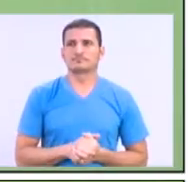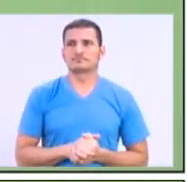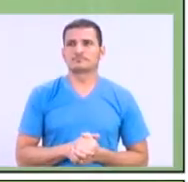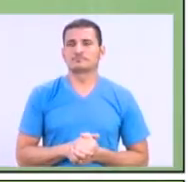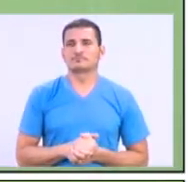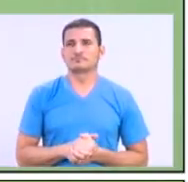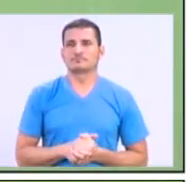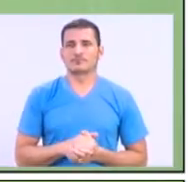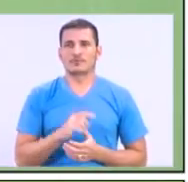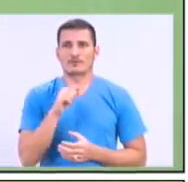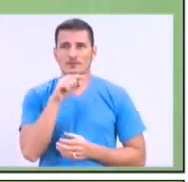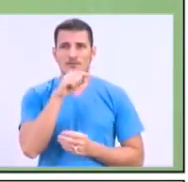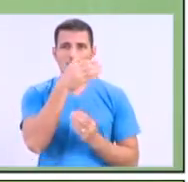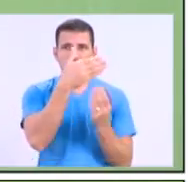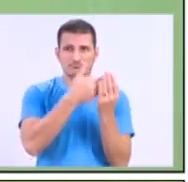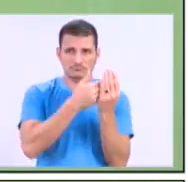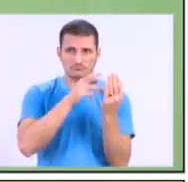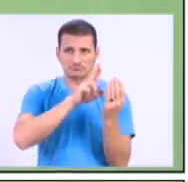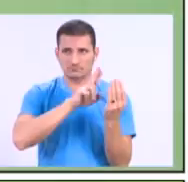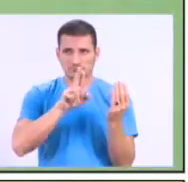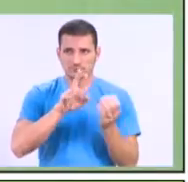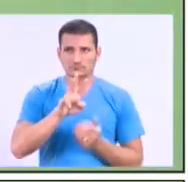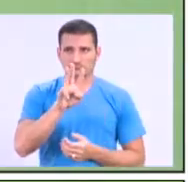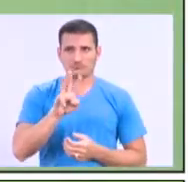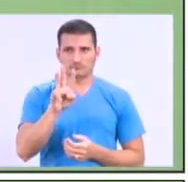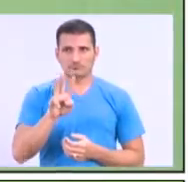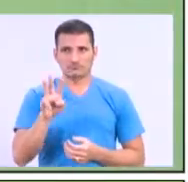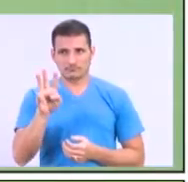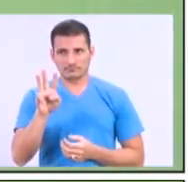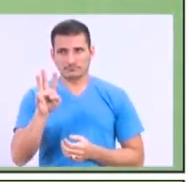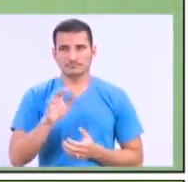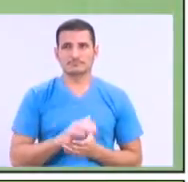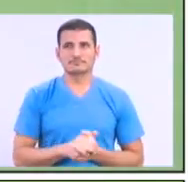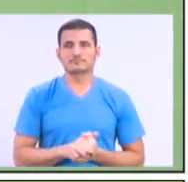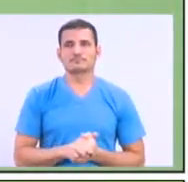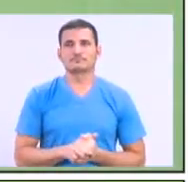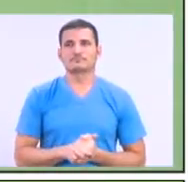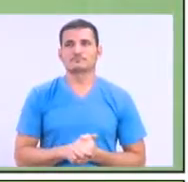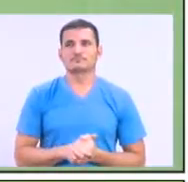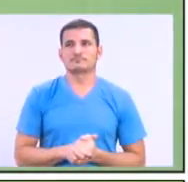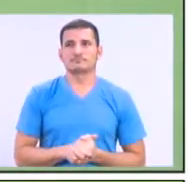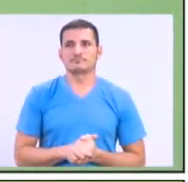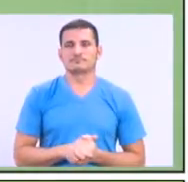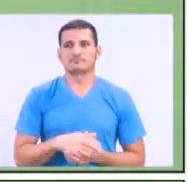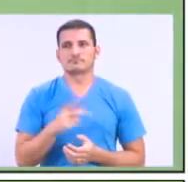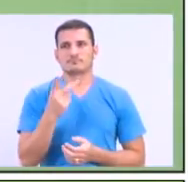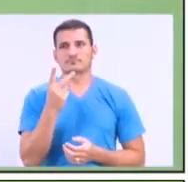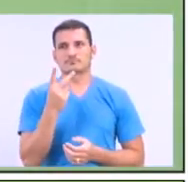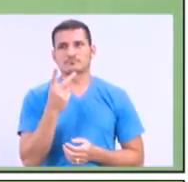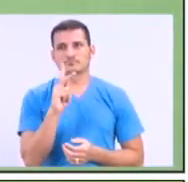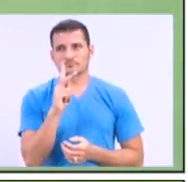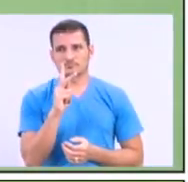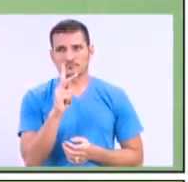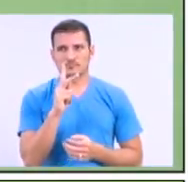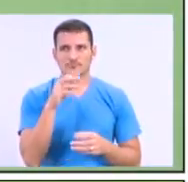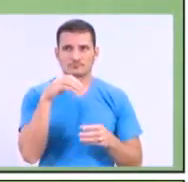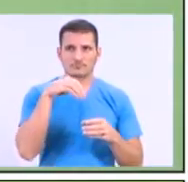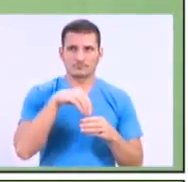ou essa pasta, chama-se www. O que acontece? Dentro da